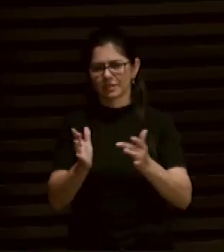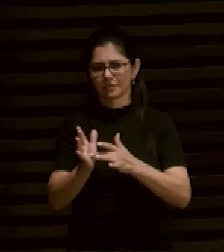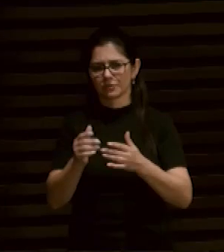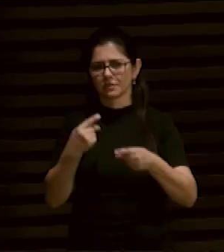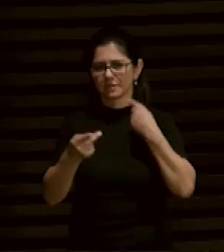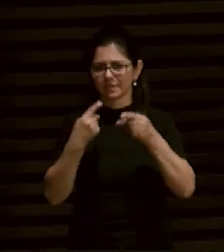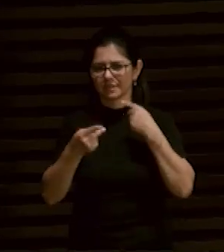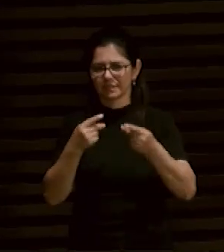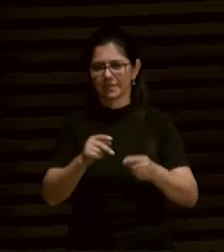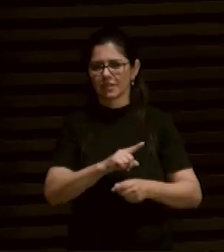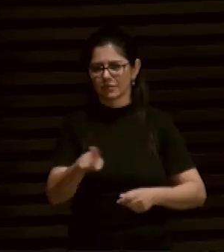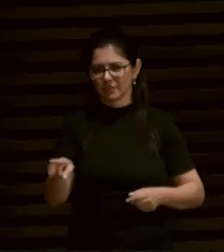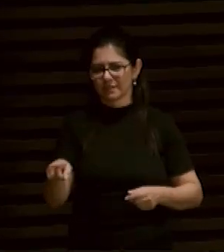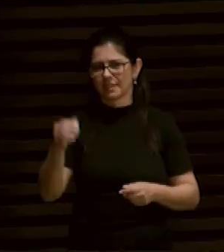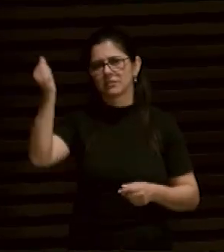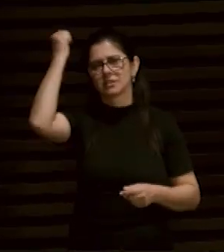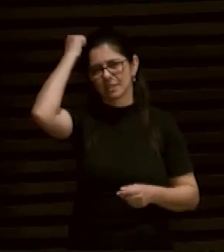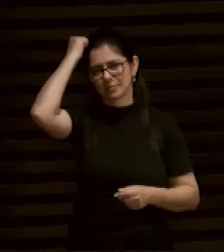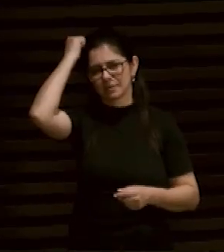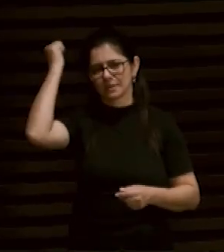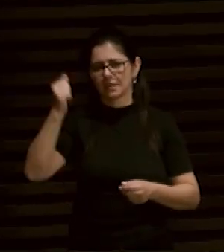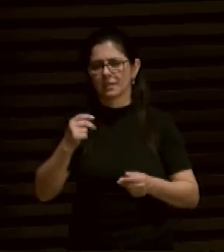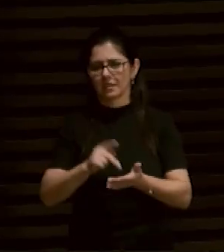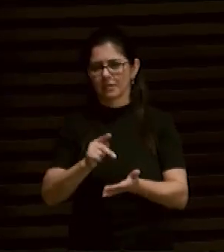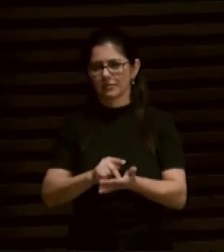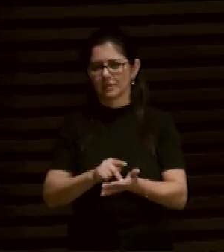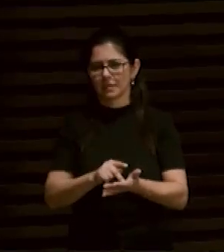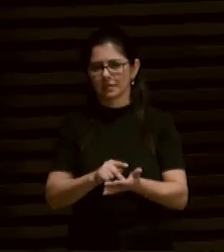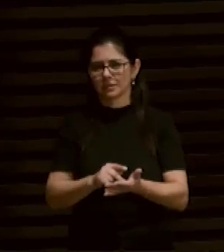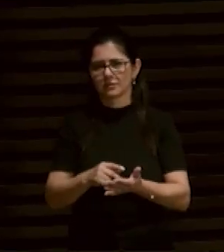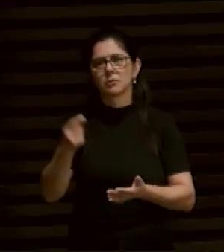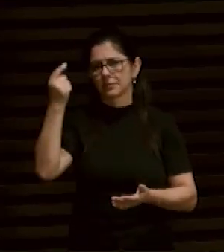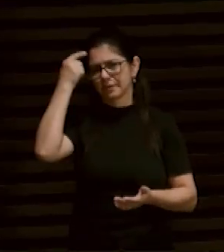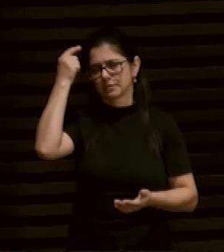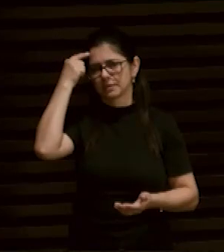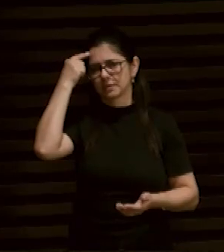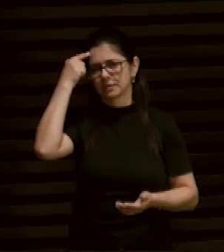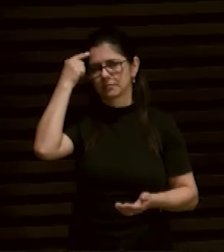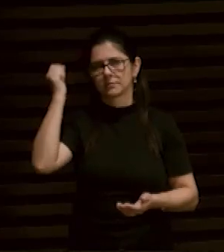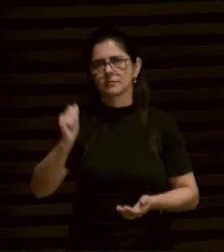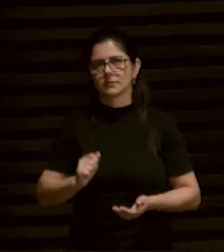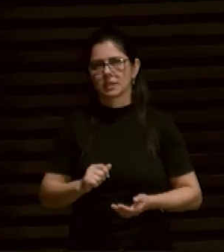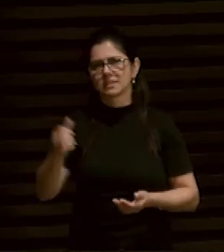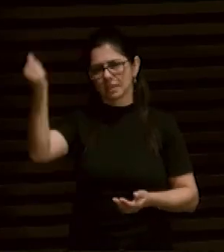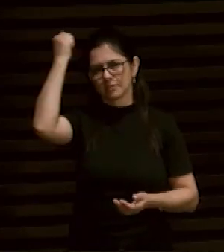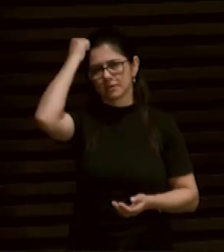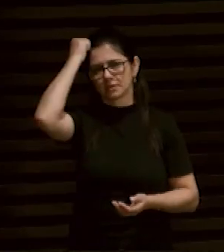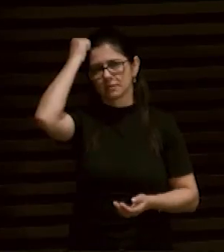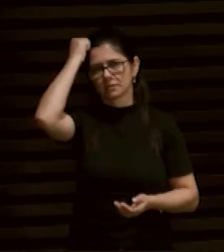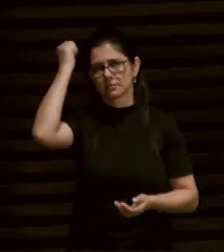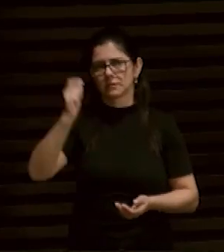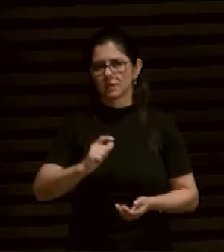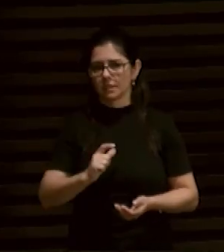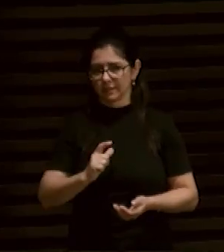Então, de fato, eles se arrependeram. O que talvez nós podemos pensar aqui é que esse arrependimento ele teve um tempo